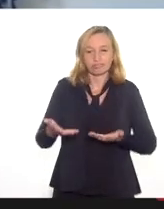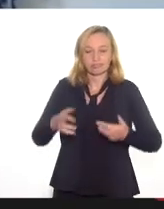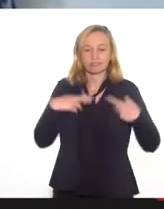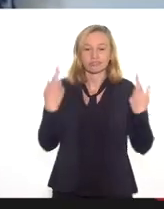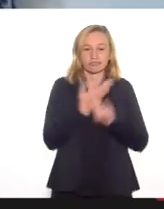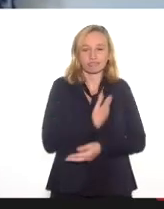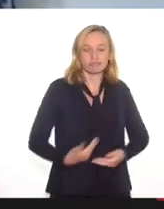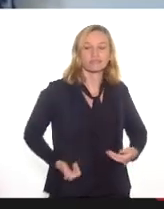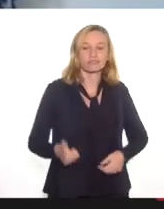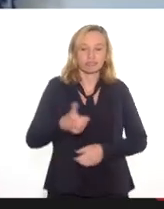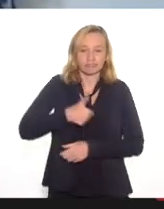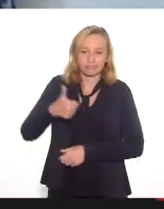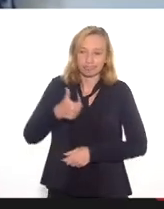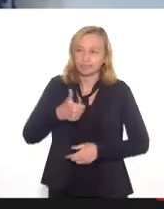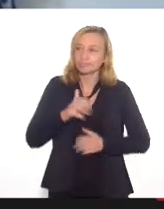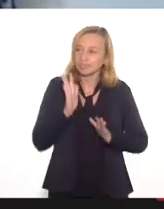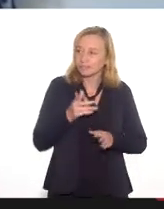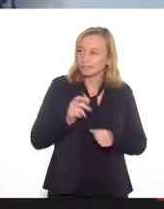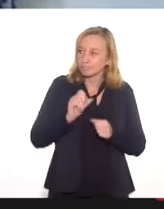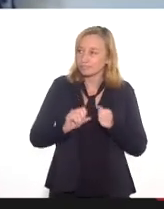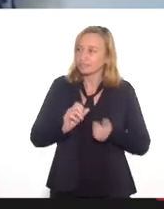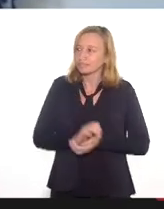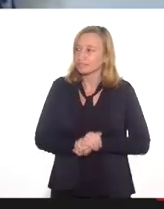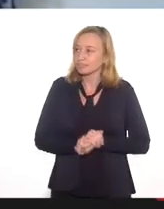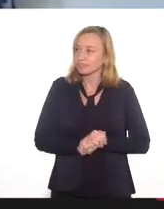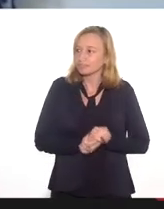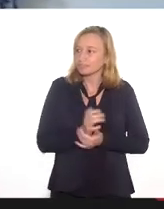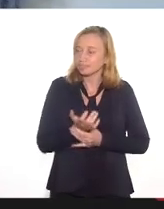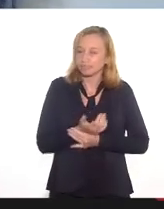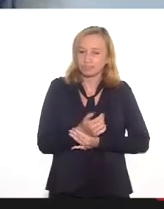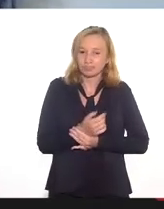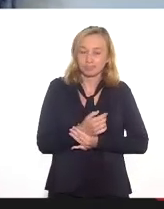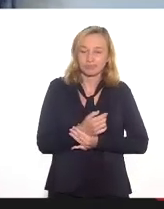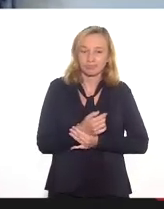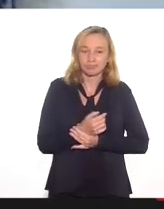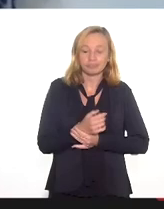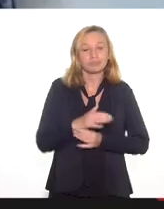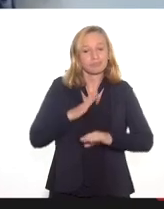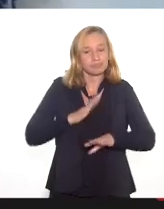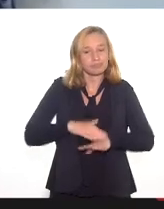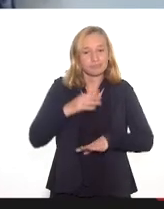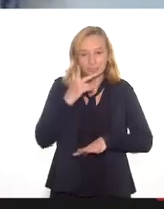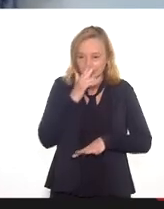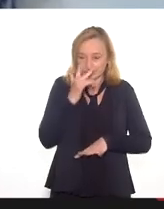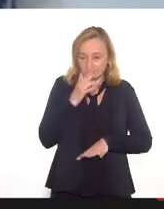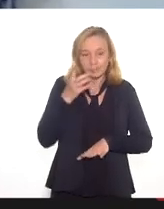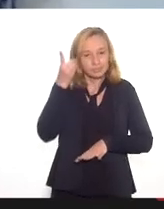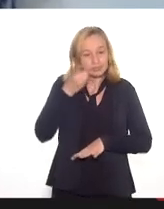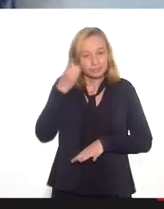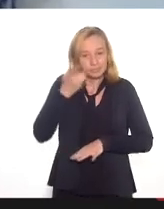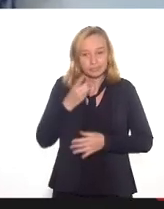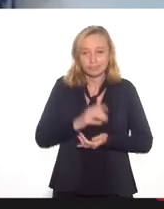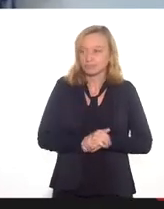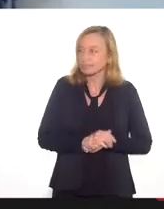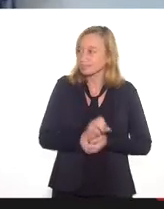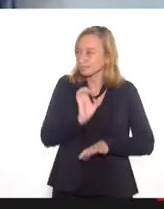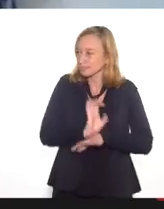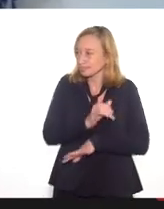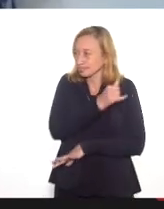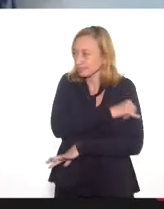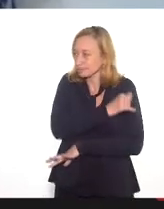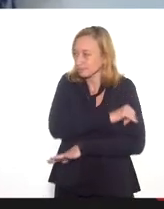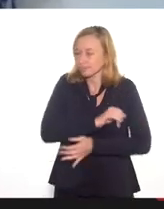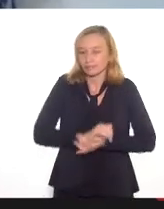audiência pública as visitas que já tem feito mas me parece deputada que o estado do Rio de